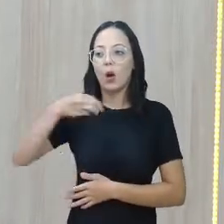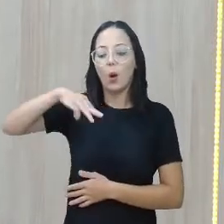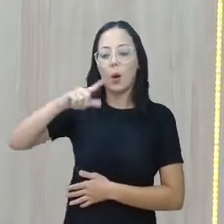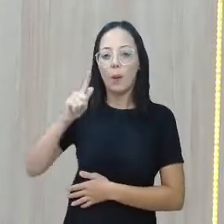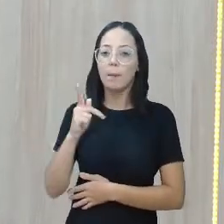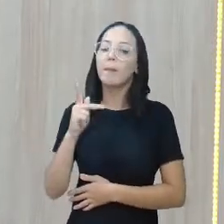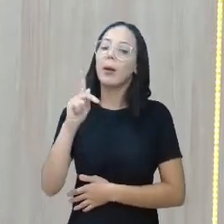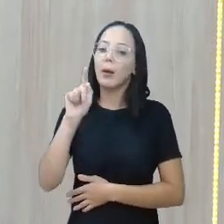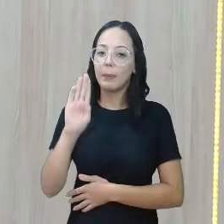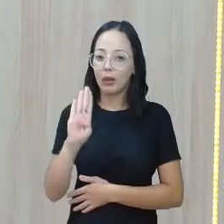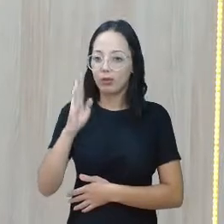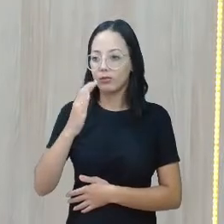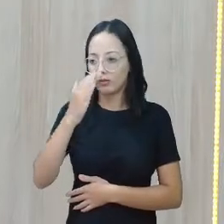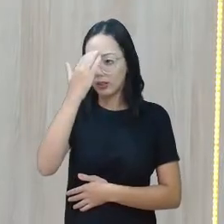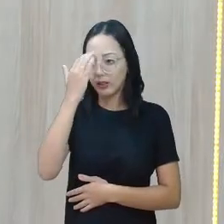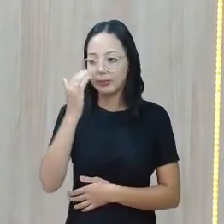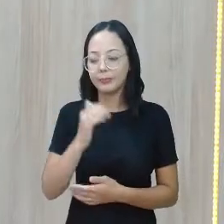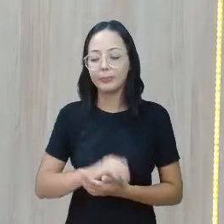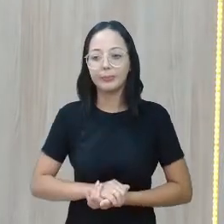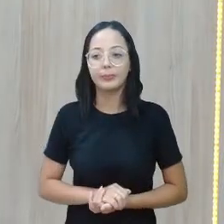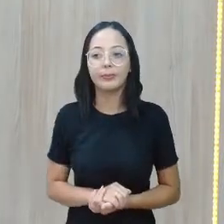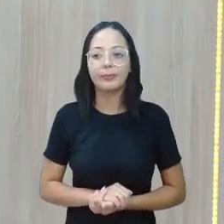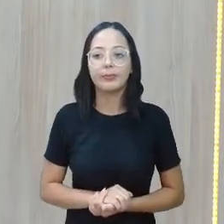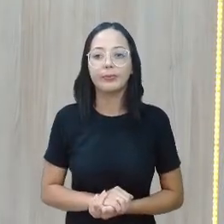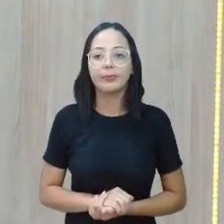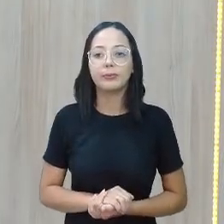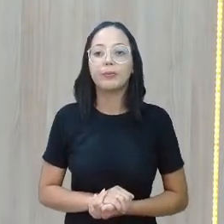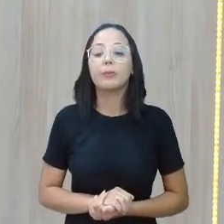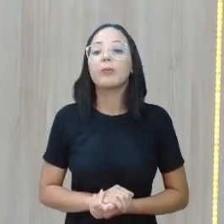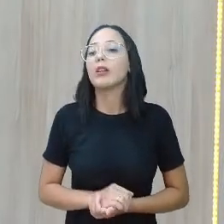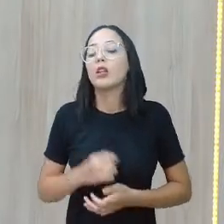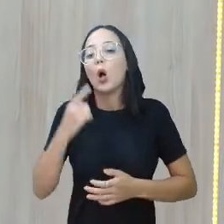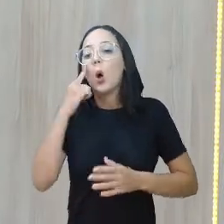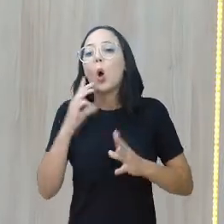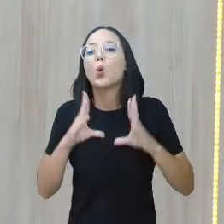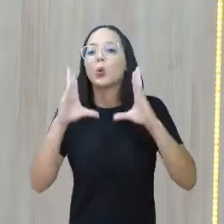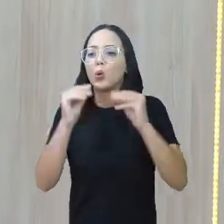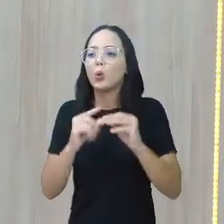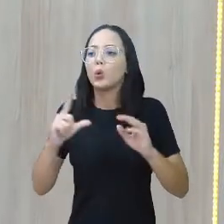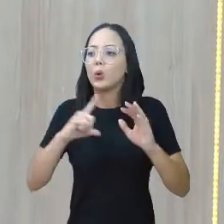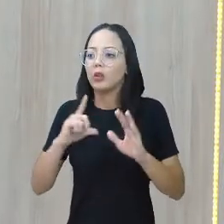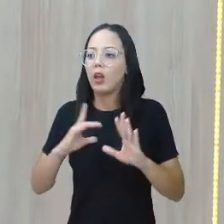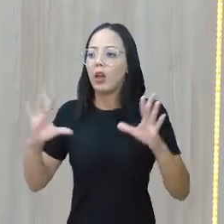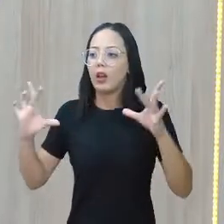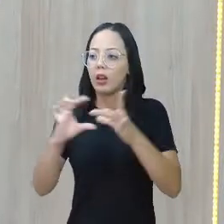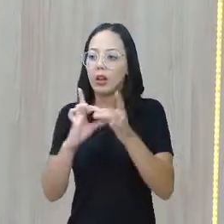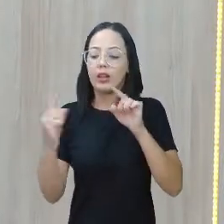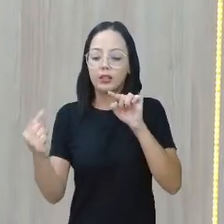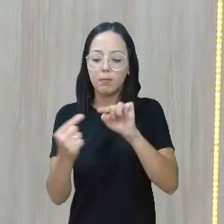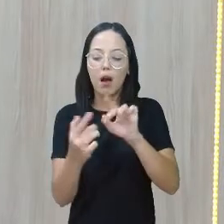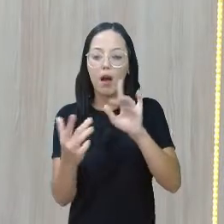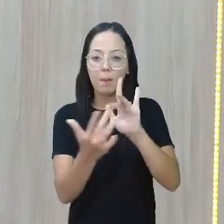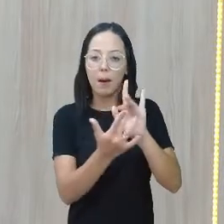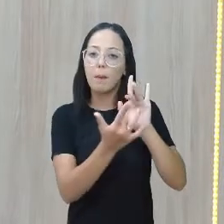gênero musical MPB, ok? Apesar de todos terem ligações, vocês sabem que o